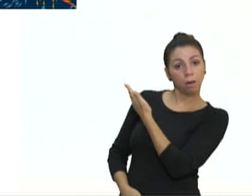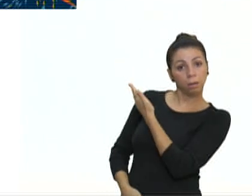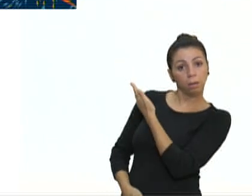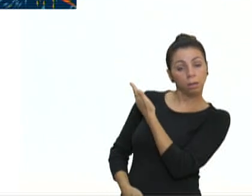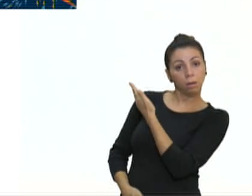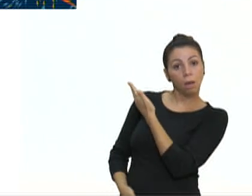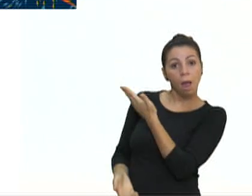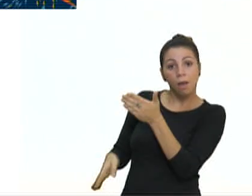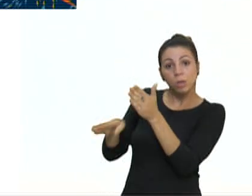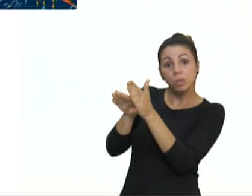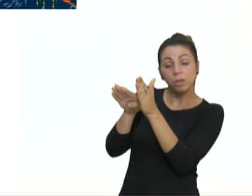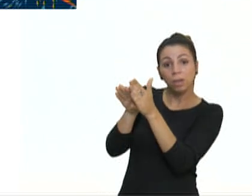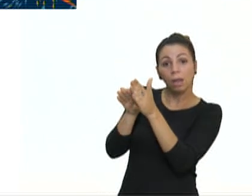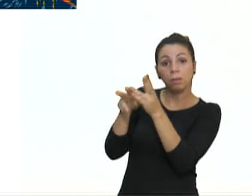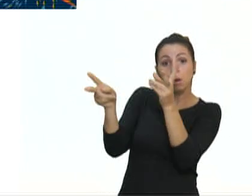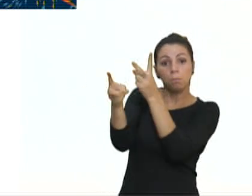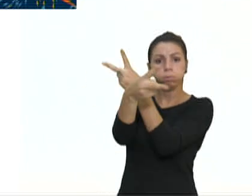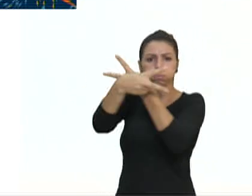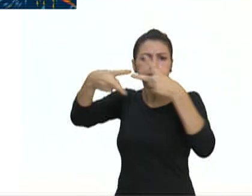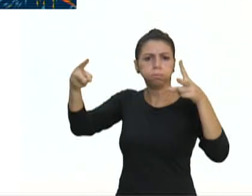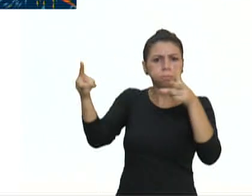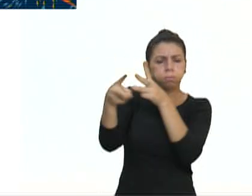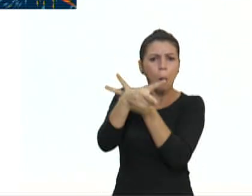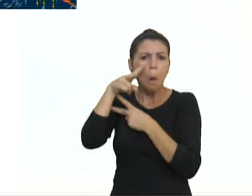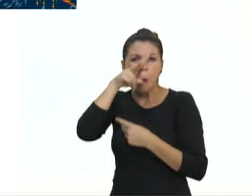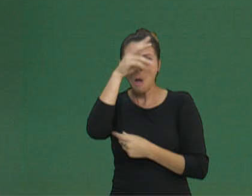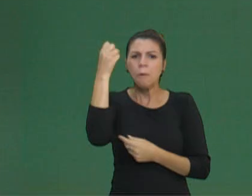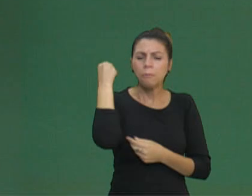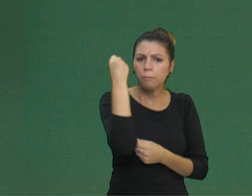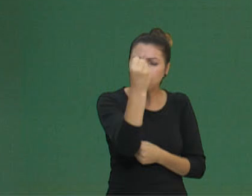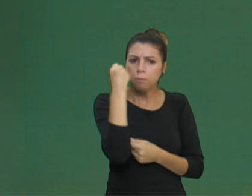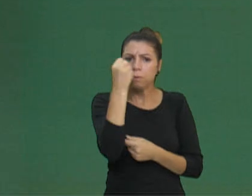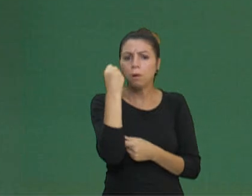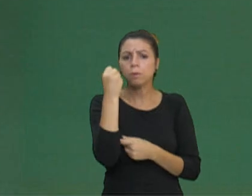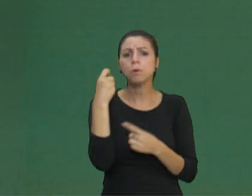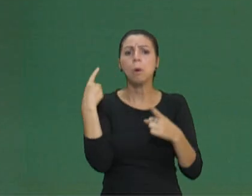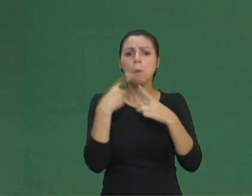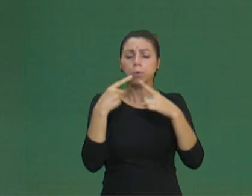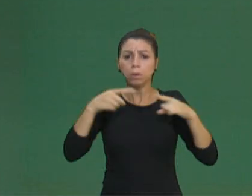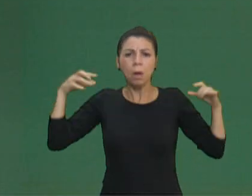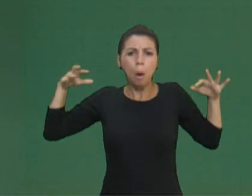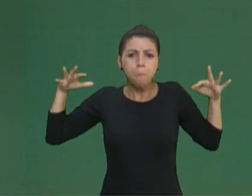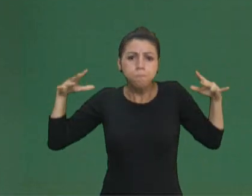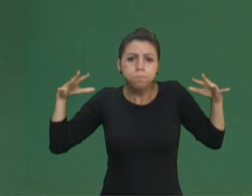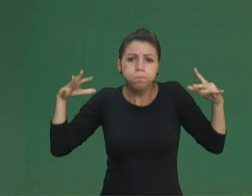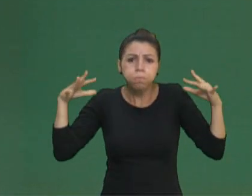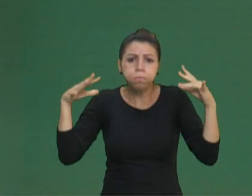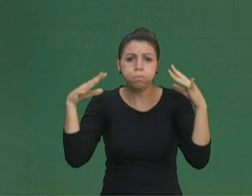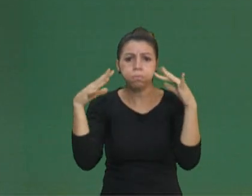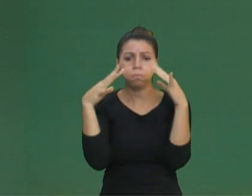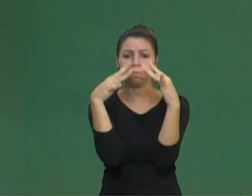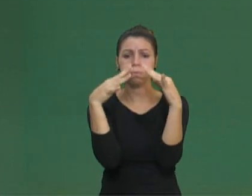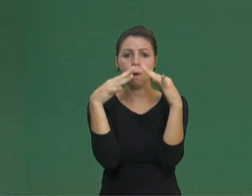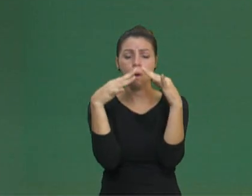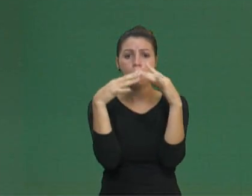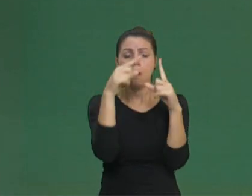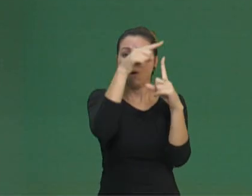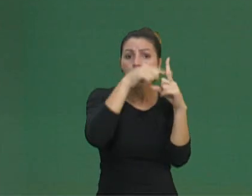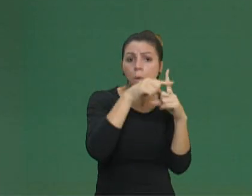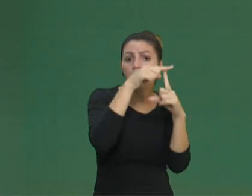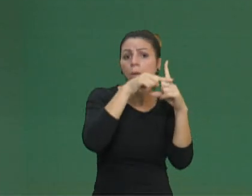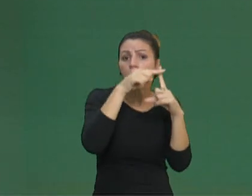de ventos, a formação de ventos fortes. Por quê? Por conta do encontro de massas de ar com temperaturas,